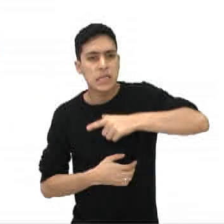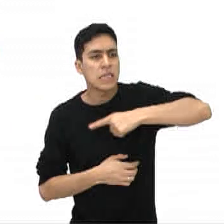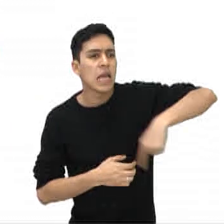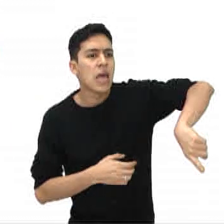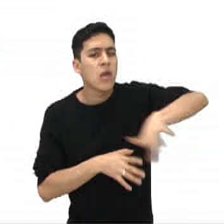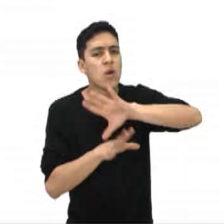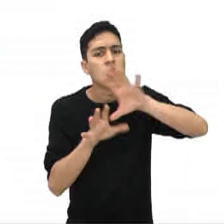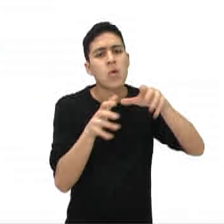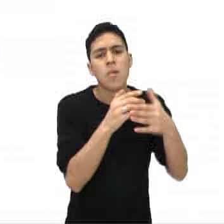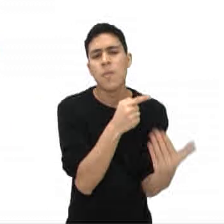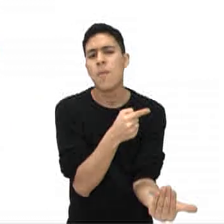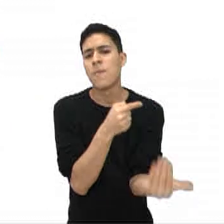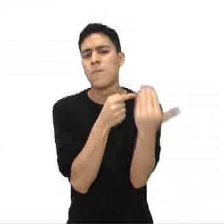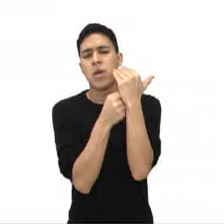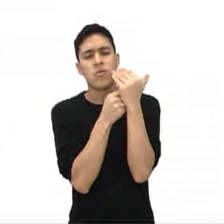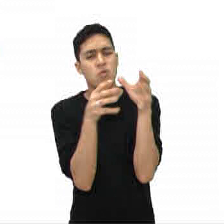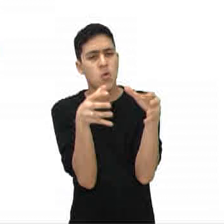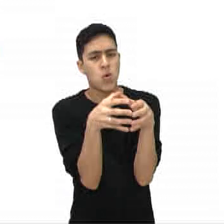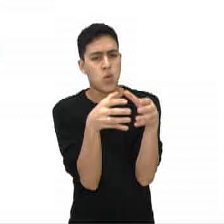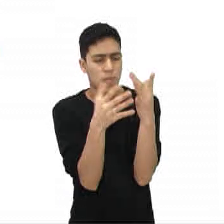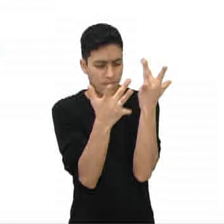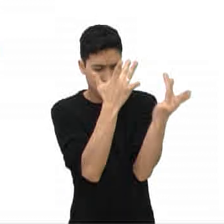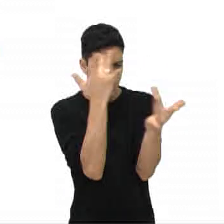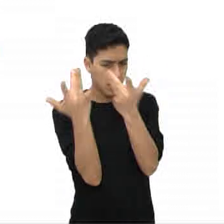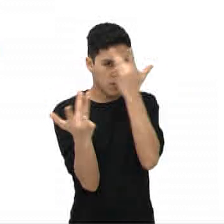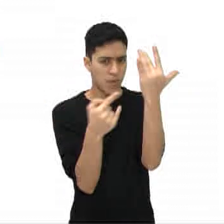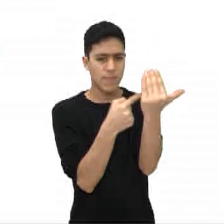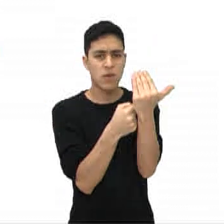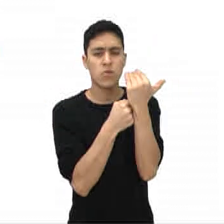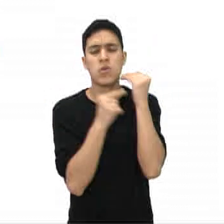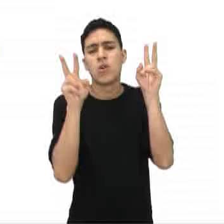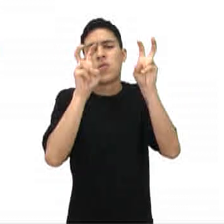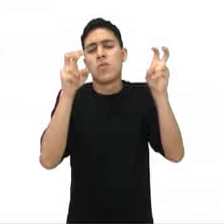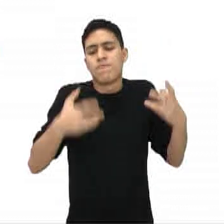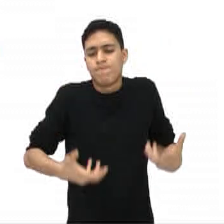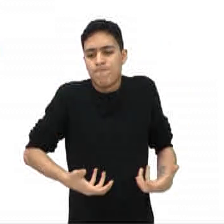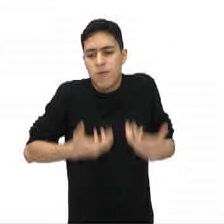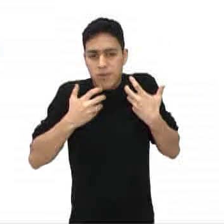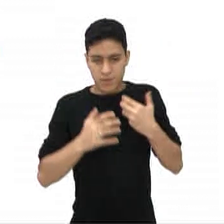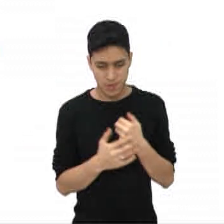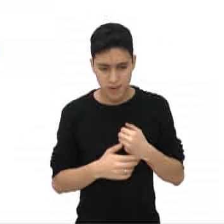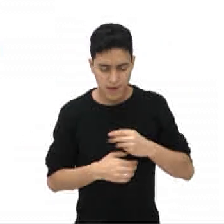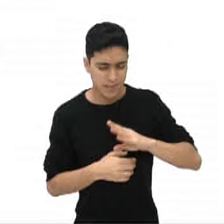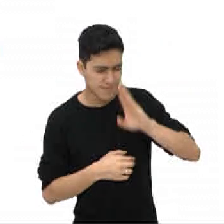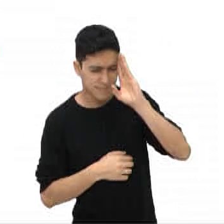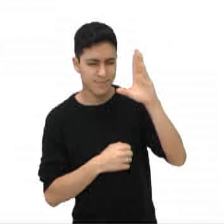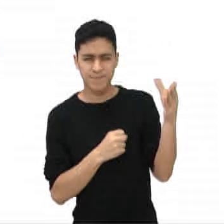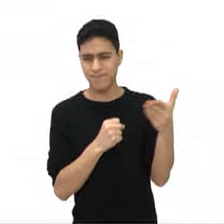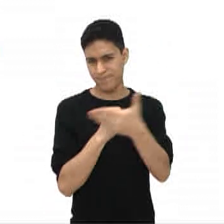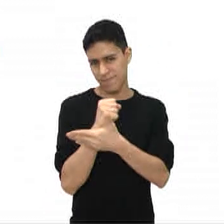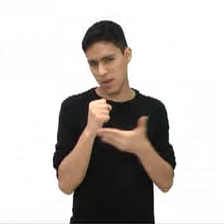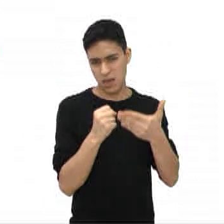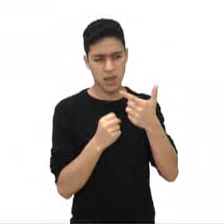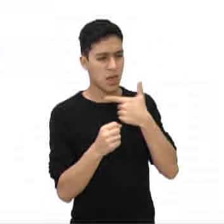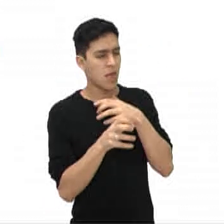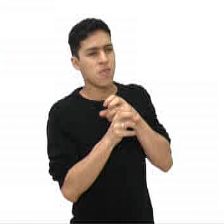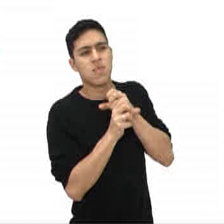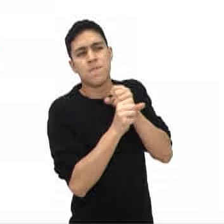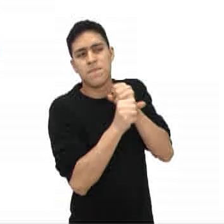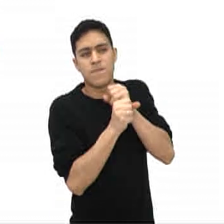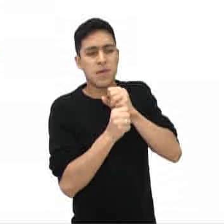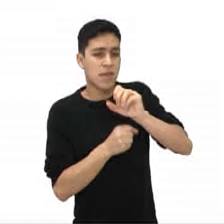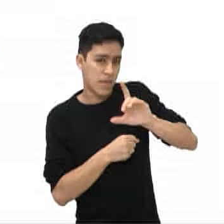ajuda muito no quesito motivação. Em primeiro lugar, ele é meu suporte primário, sou muito apegada a